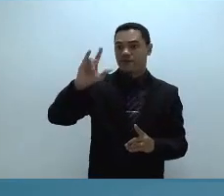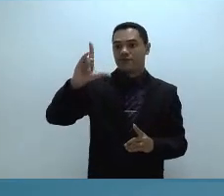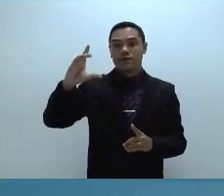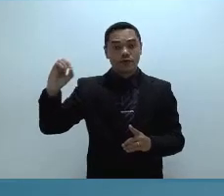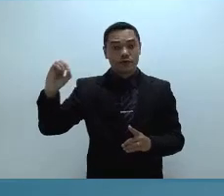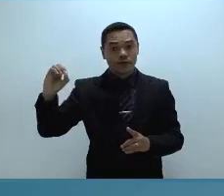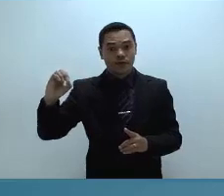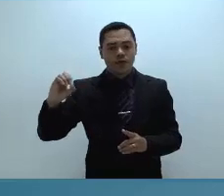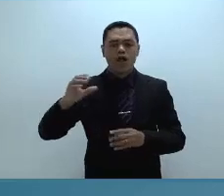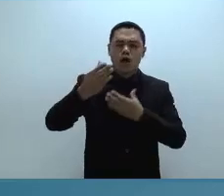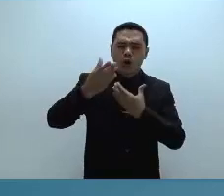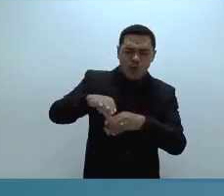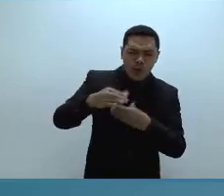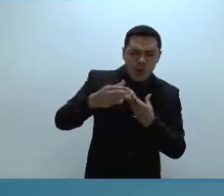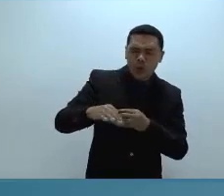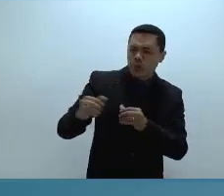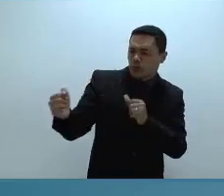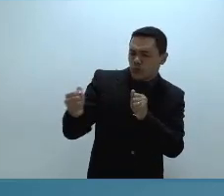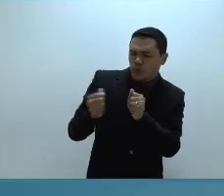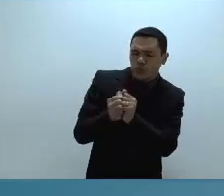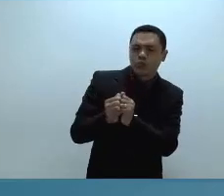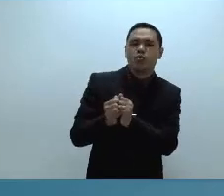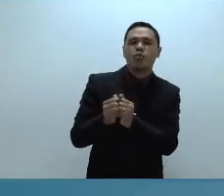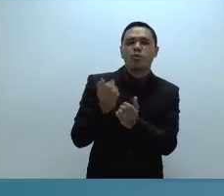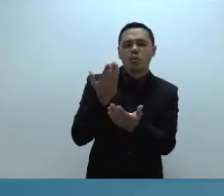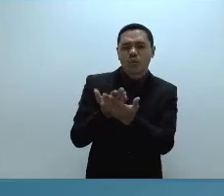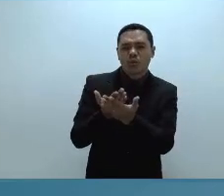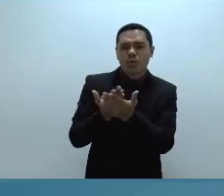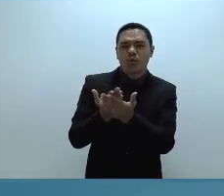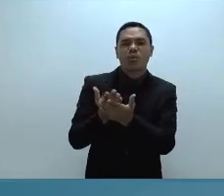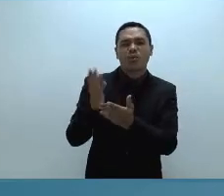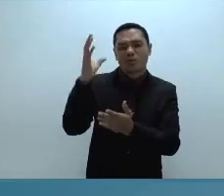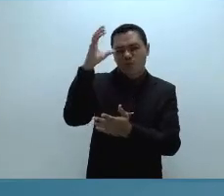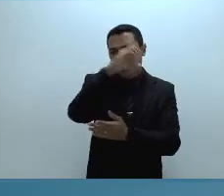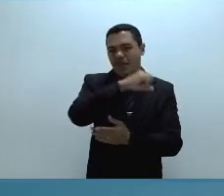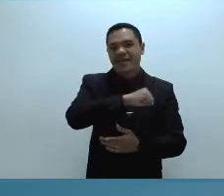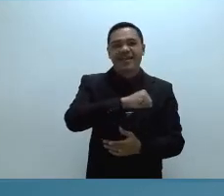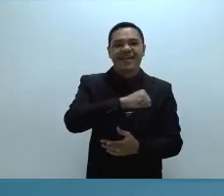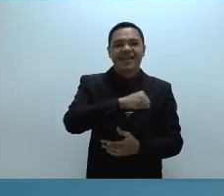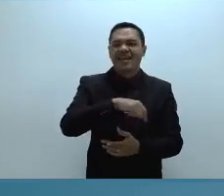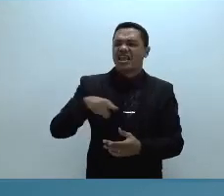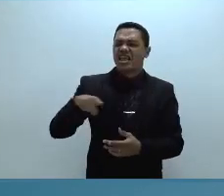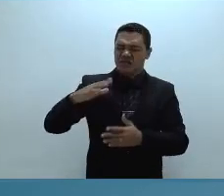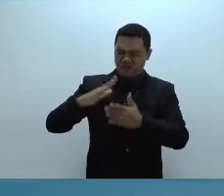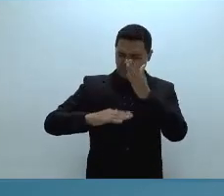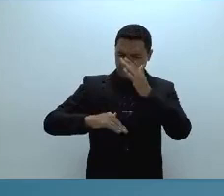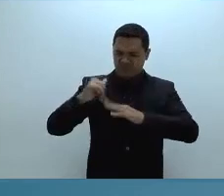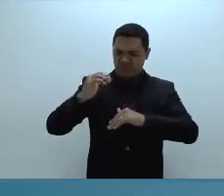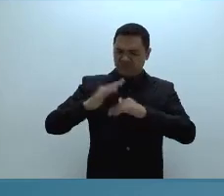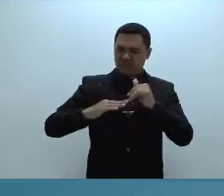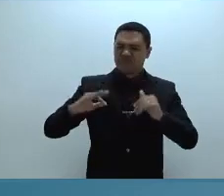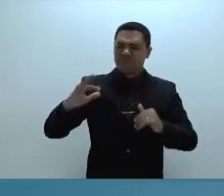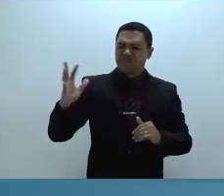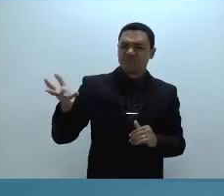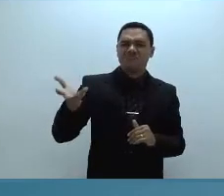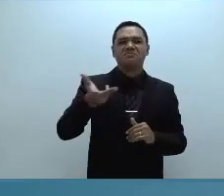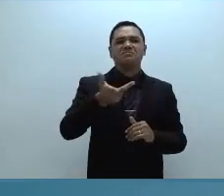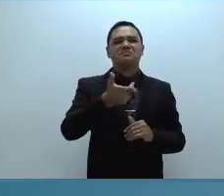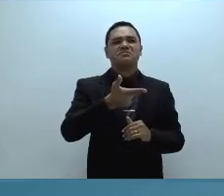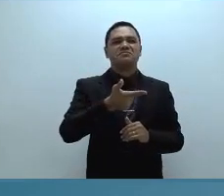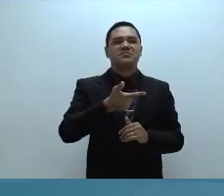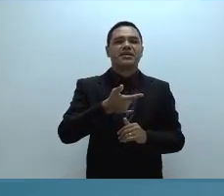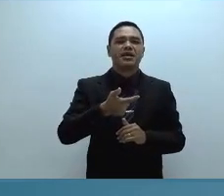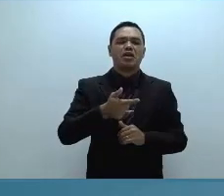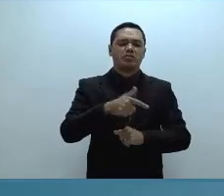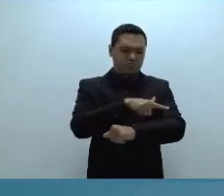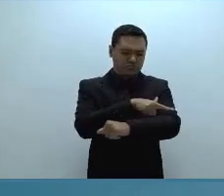1988. É uma magistrada competente, séria, honesta, dedicada ao trabalho,